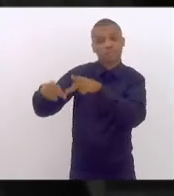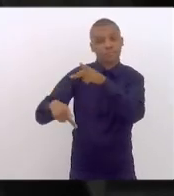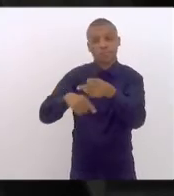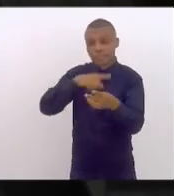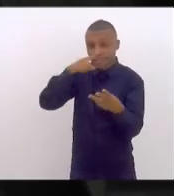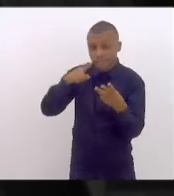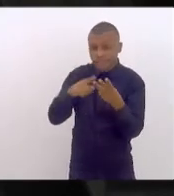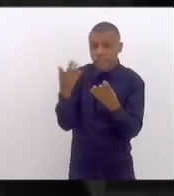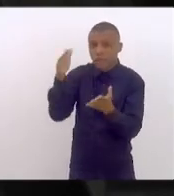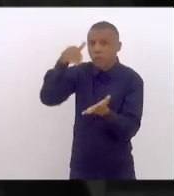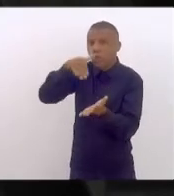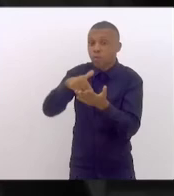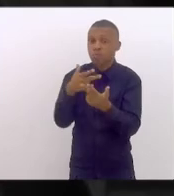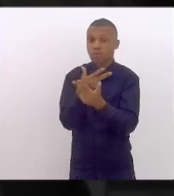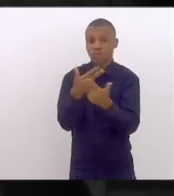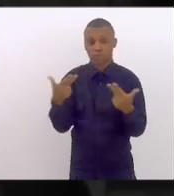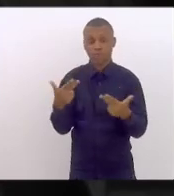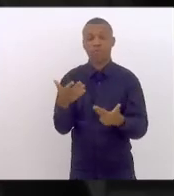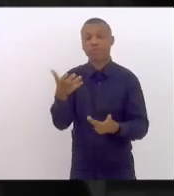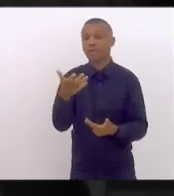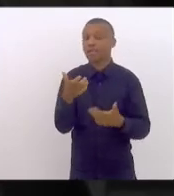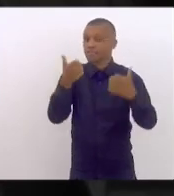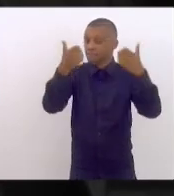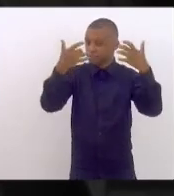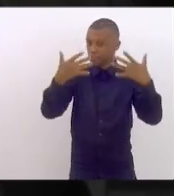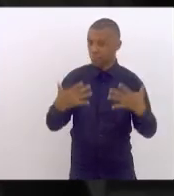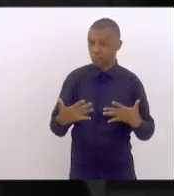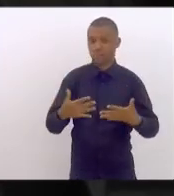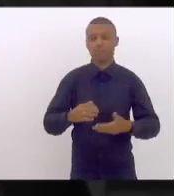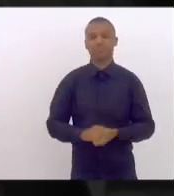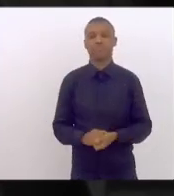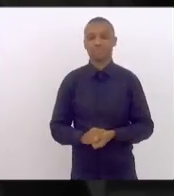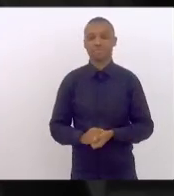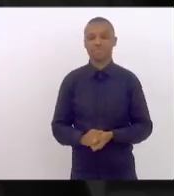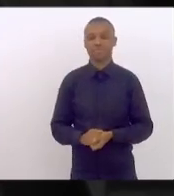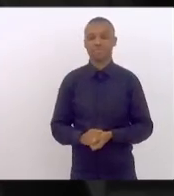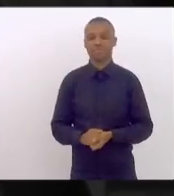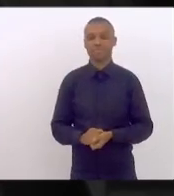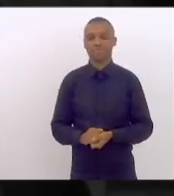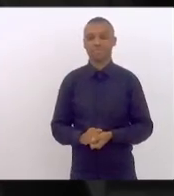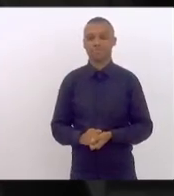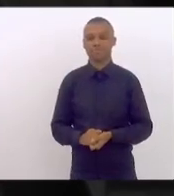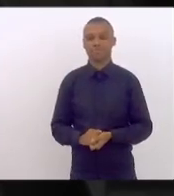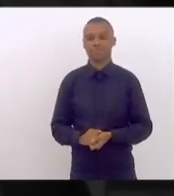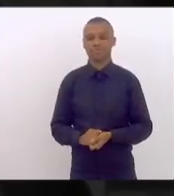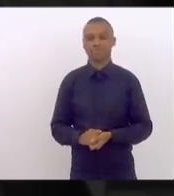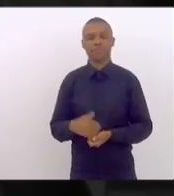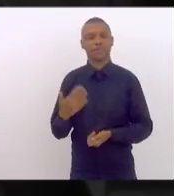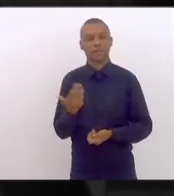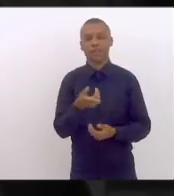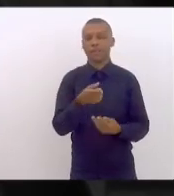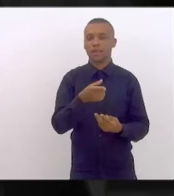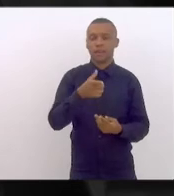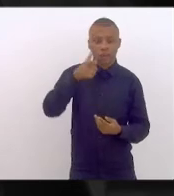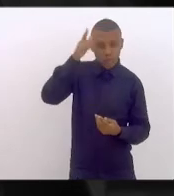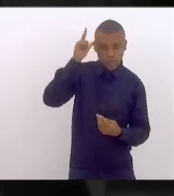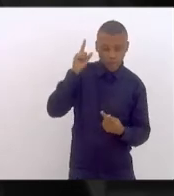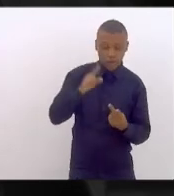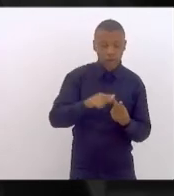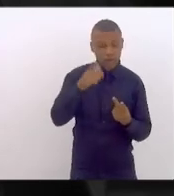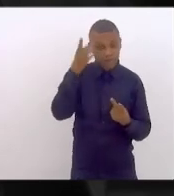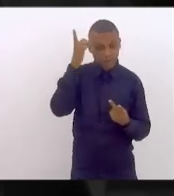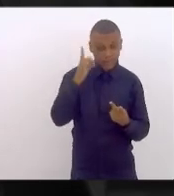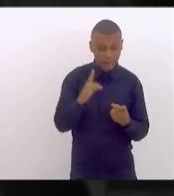e última coisa que eu quero aqui destacar nos Paulo e Dani ele é uma agora de volta ao plenário esteve conosco desde o expediente